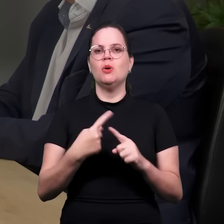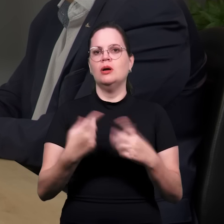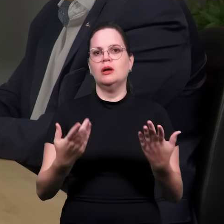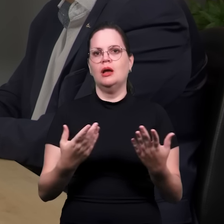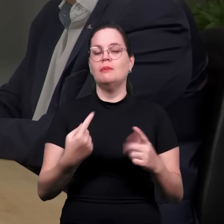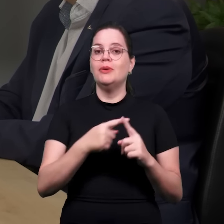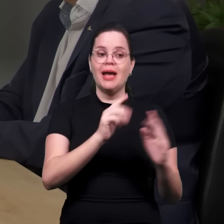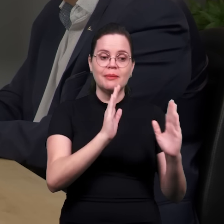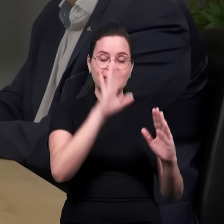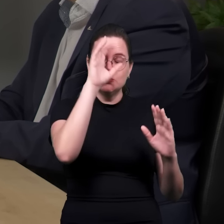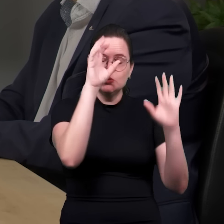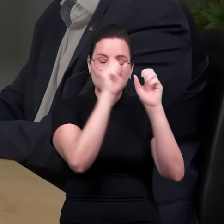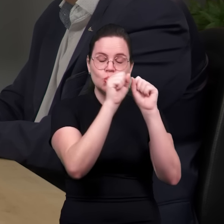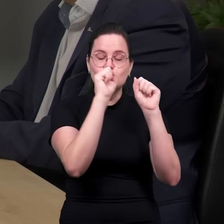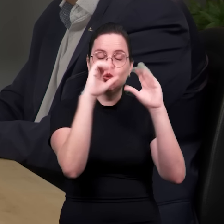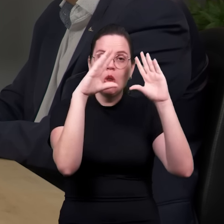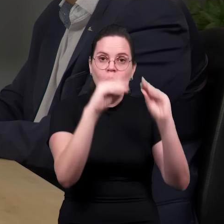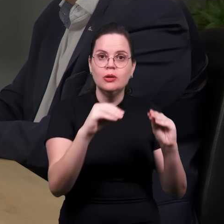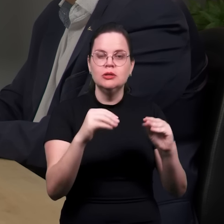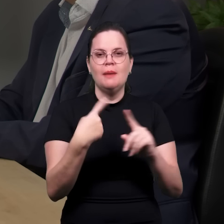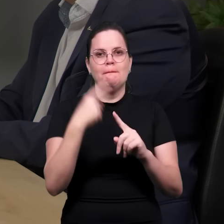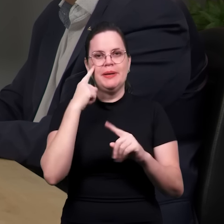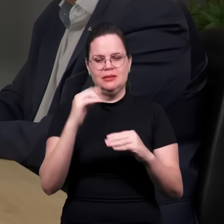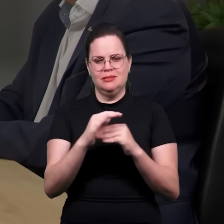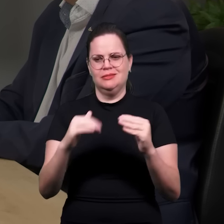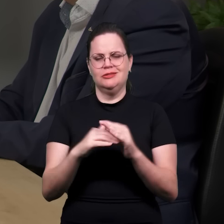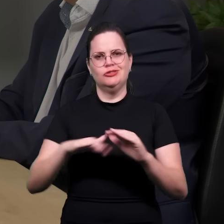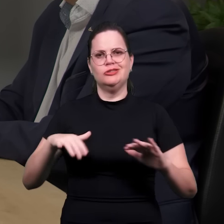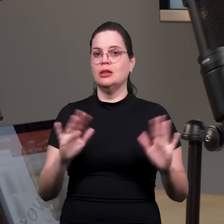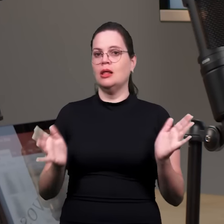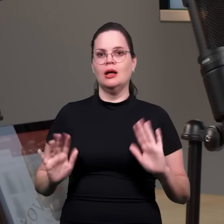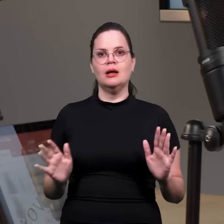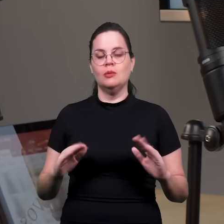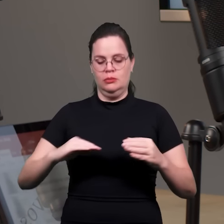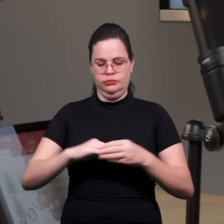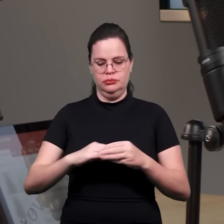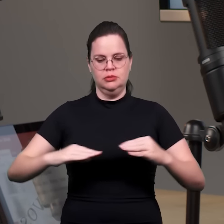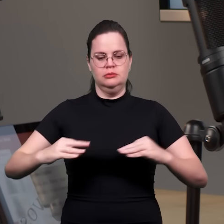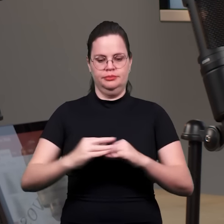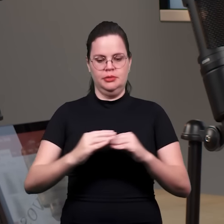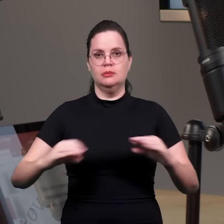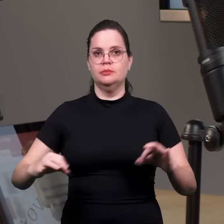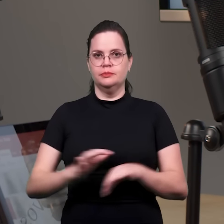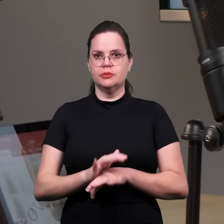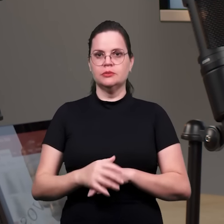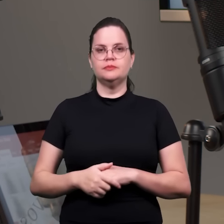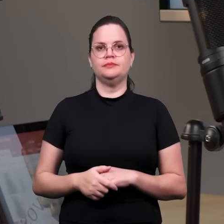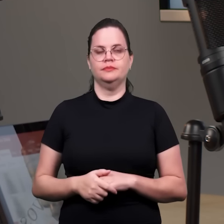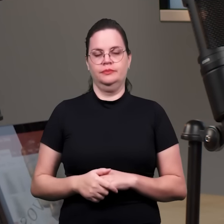né? Era, enquanto muitos poderiam pensar que era tempo de descanso, eles estavam com os seus